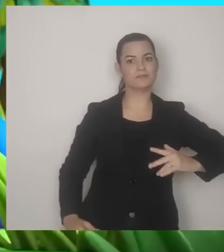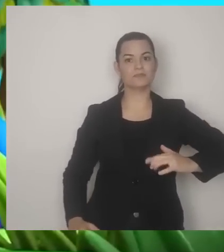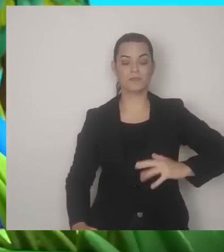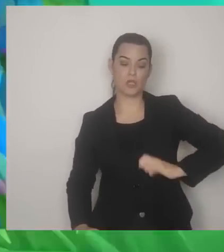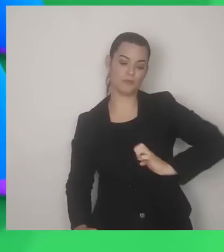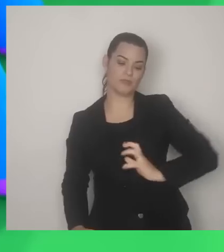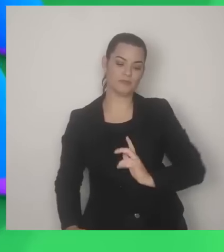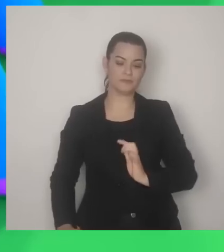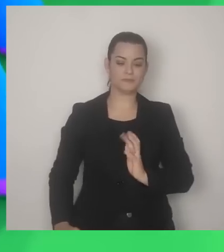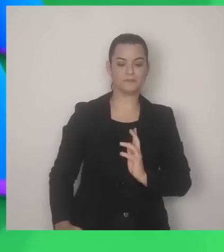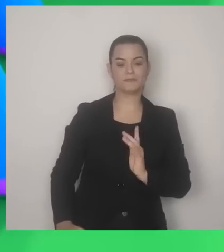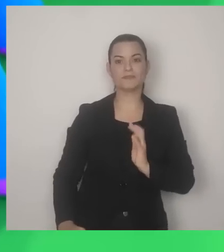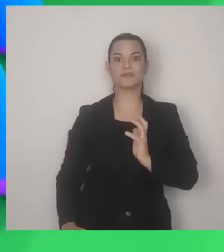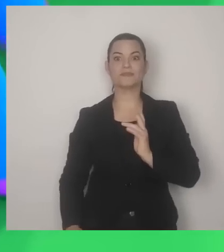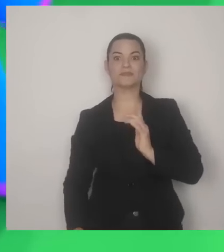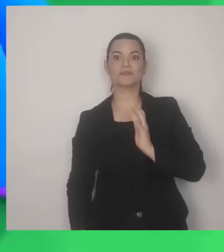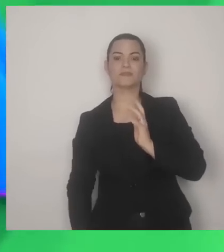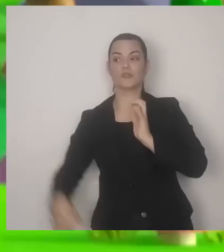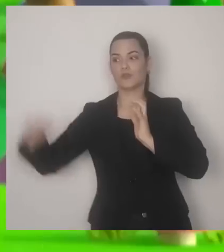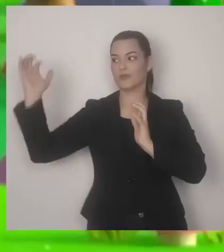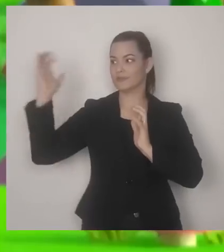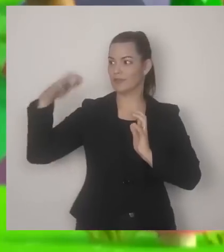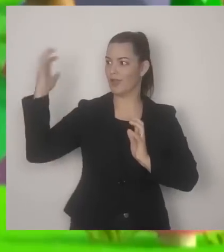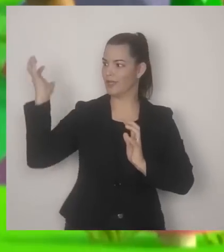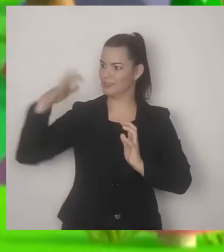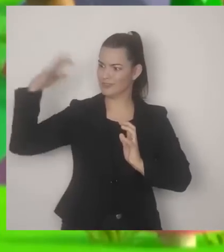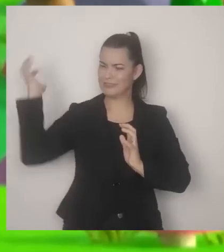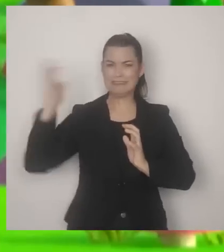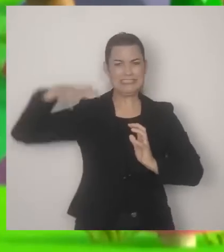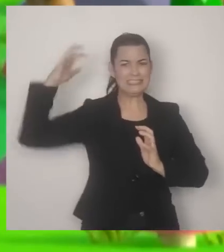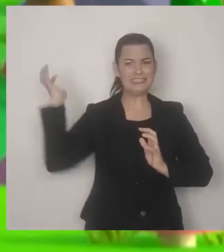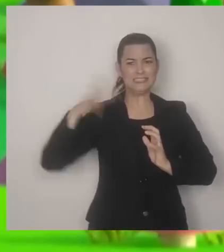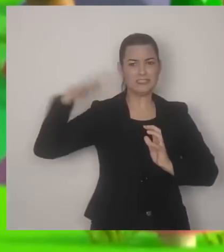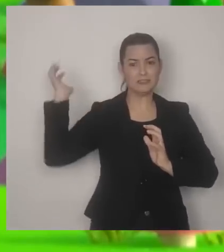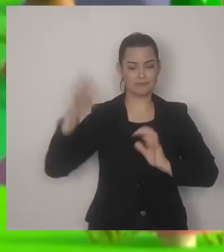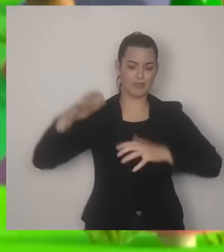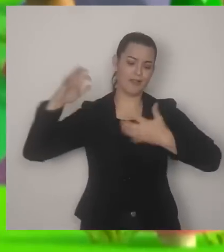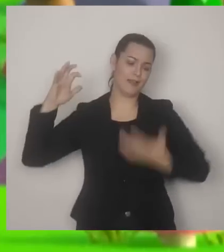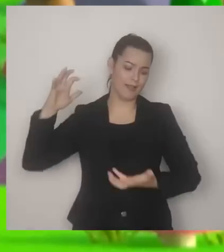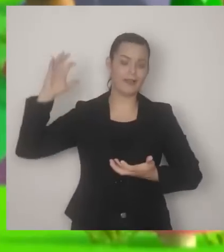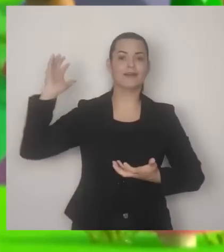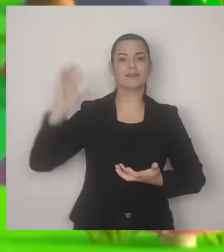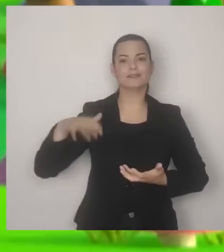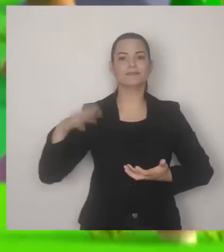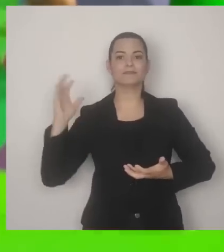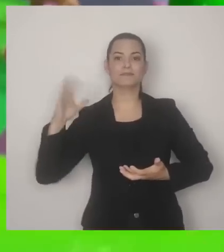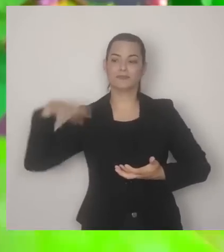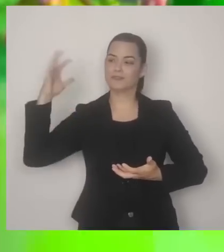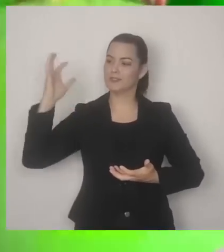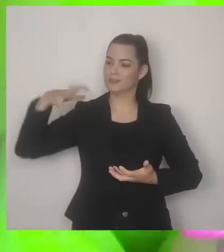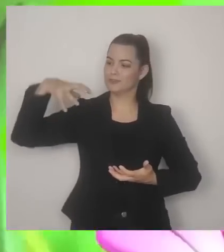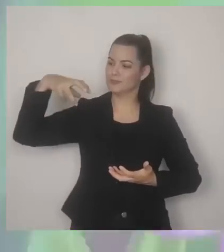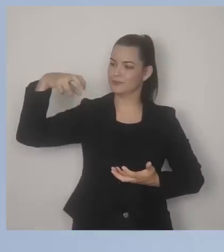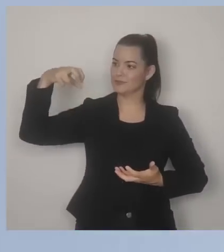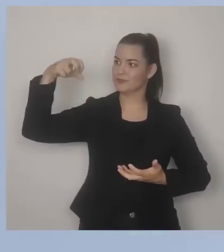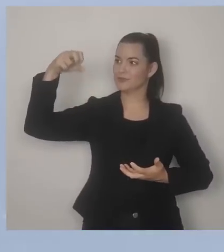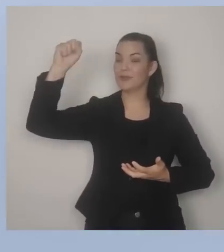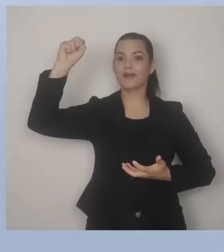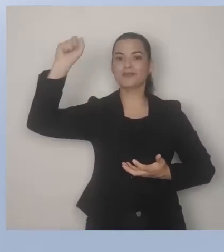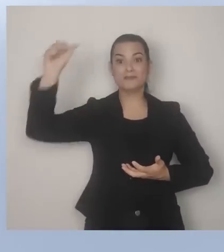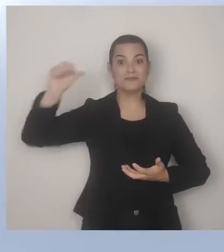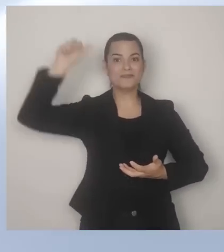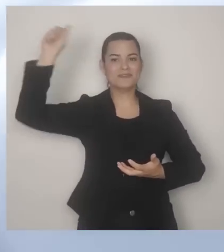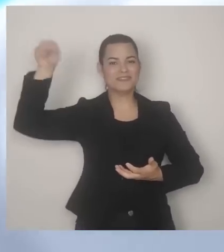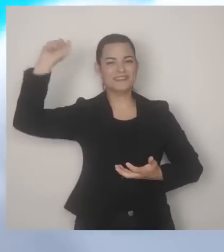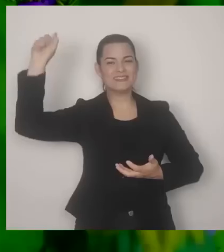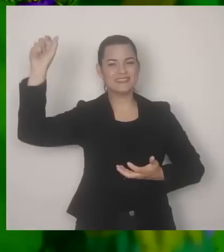A Dona Aranha subiu pela parede, veio a chuva forte que a derrubou. Já